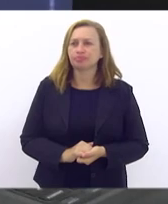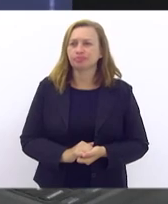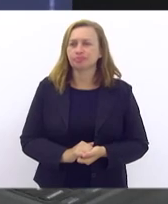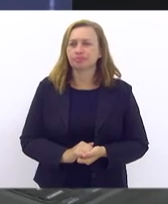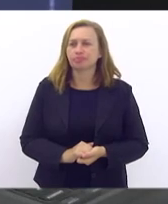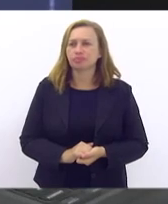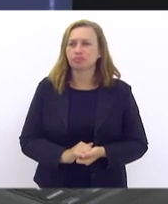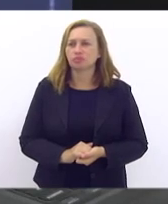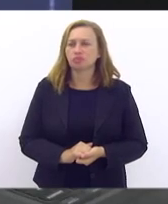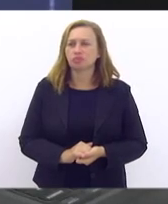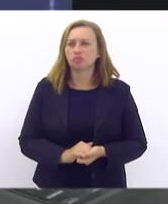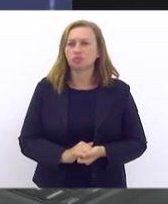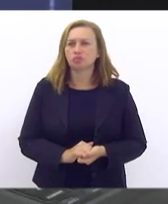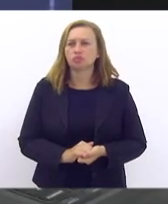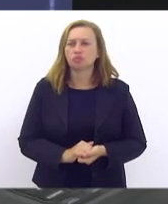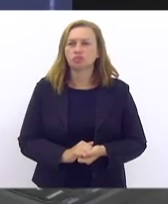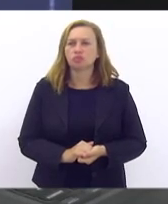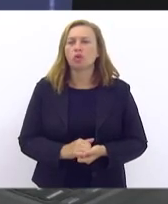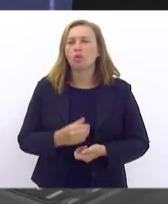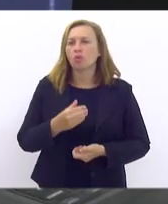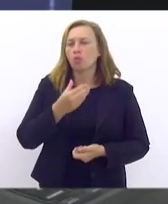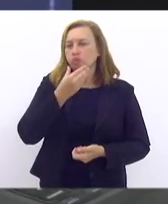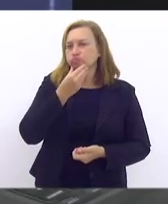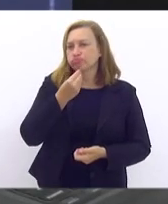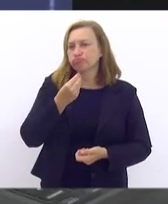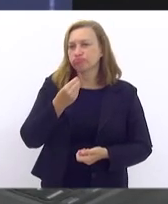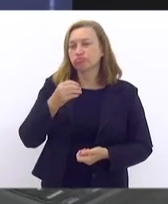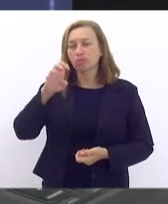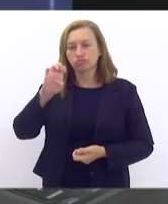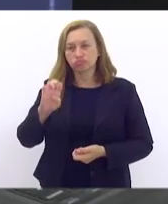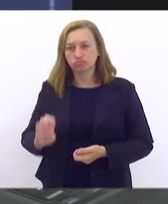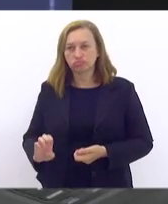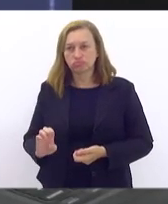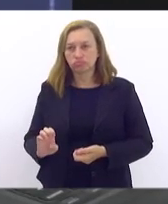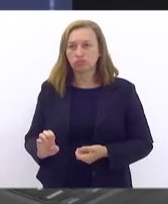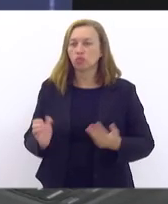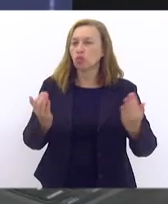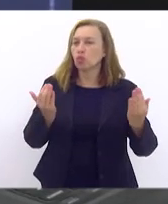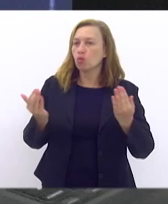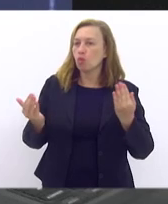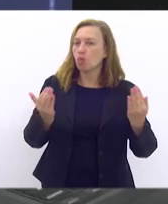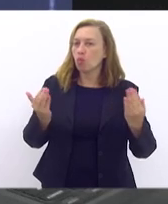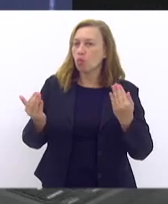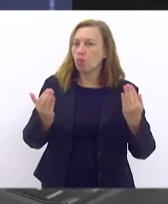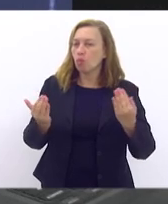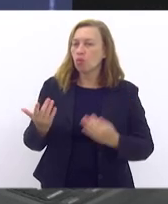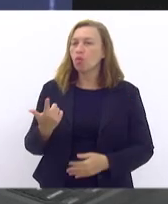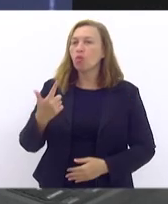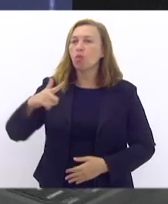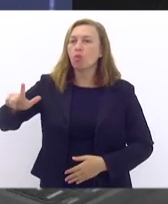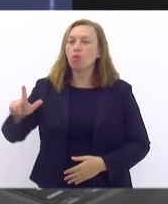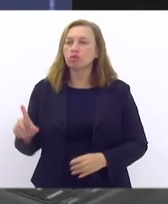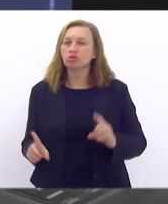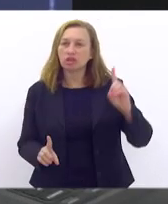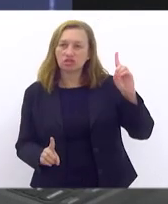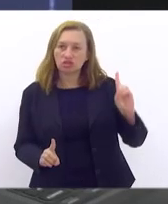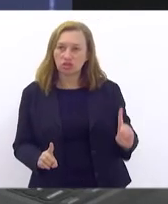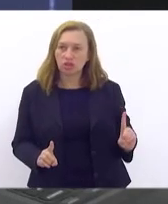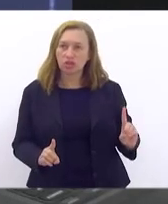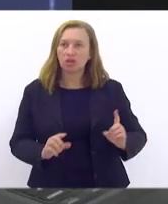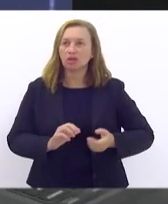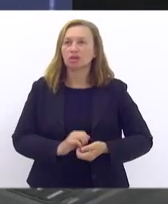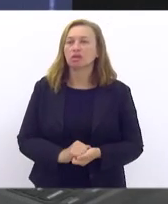esse rapaz que está à esquerda, ele foi comparado com esse aqui da direita